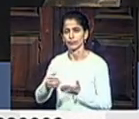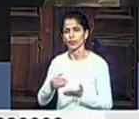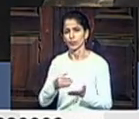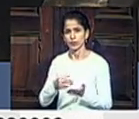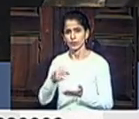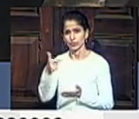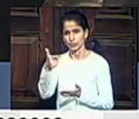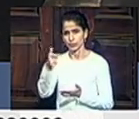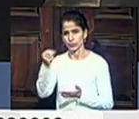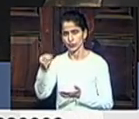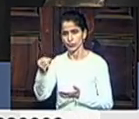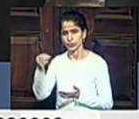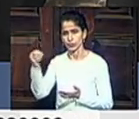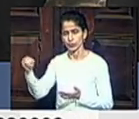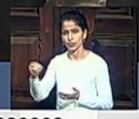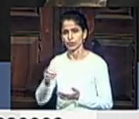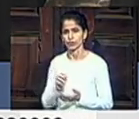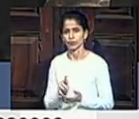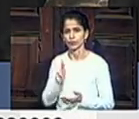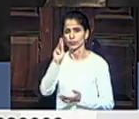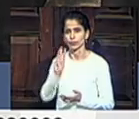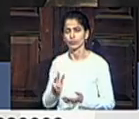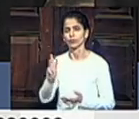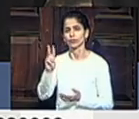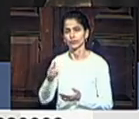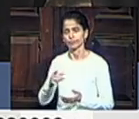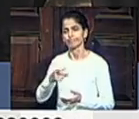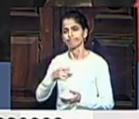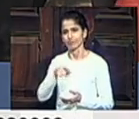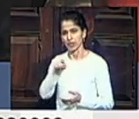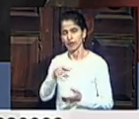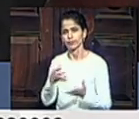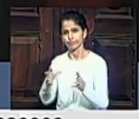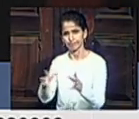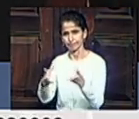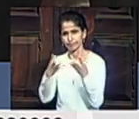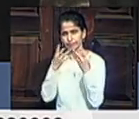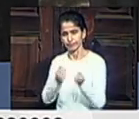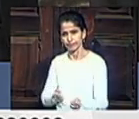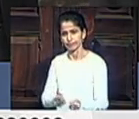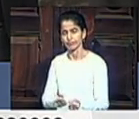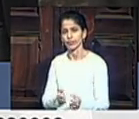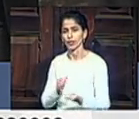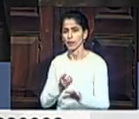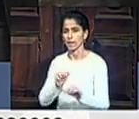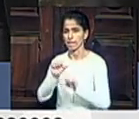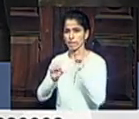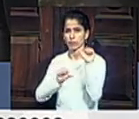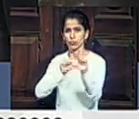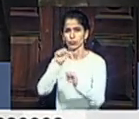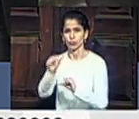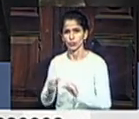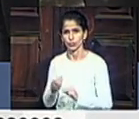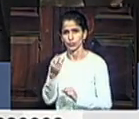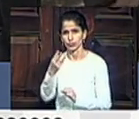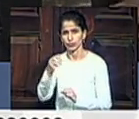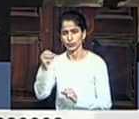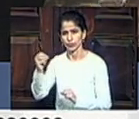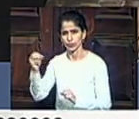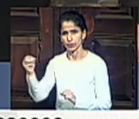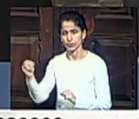quilowatts, e o deputado Luiz Paulo, atendendo a nós deputados, passou para 300 quilowatts,